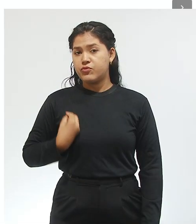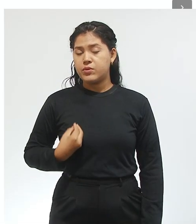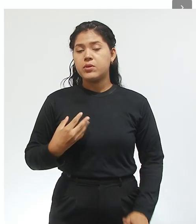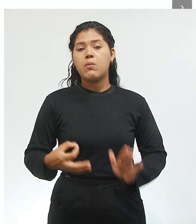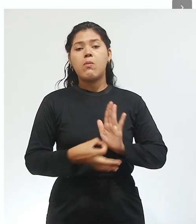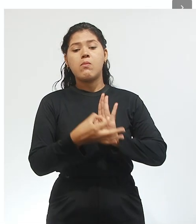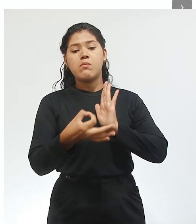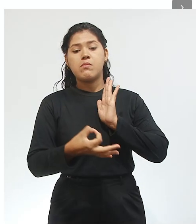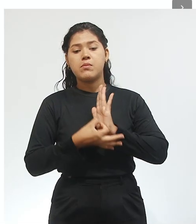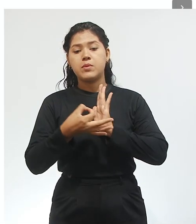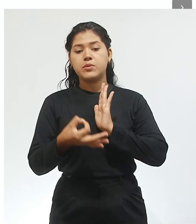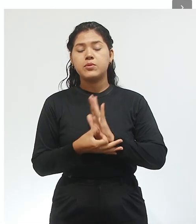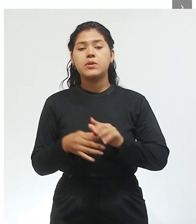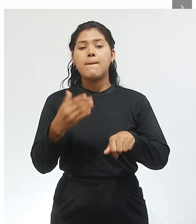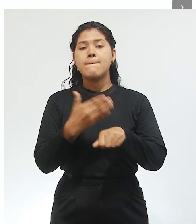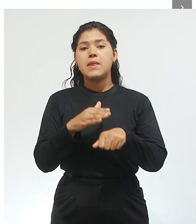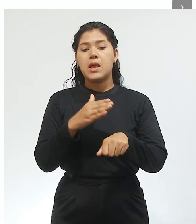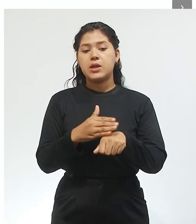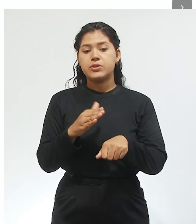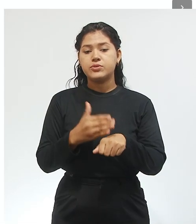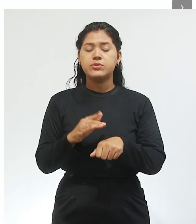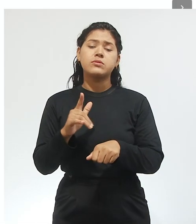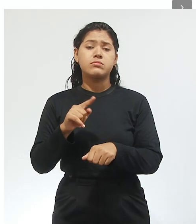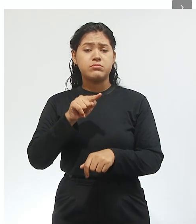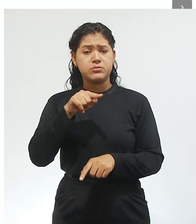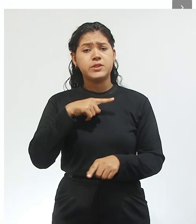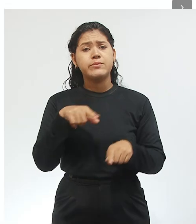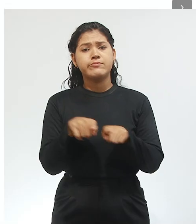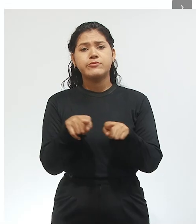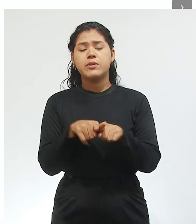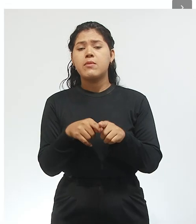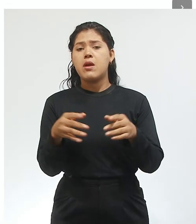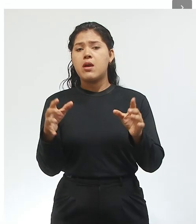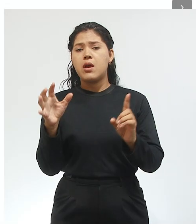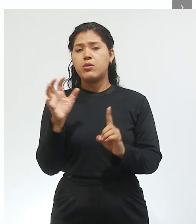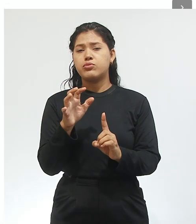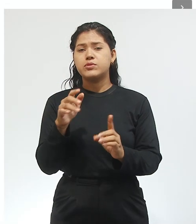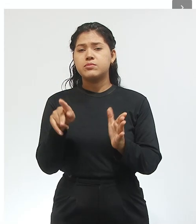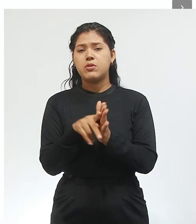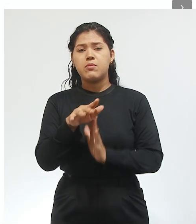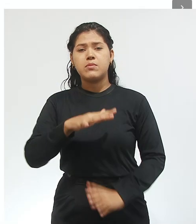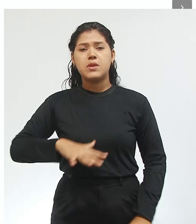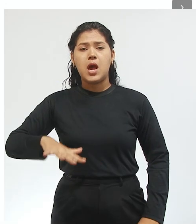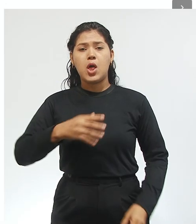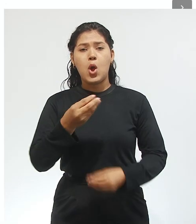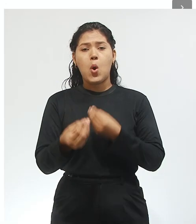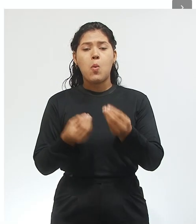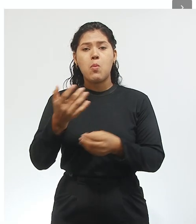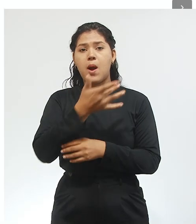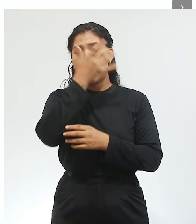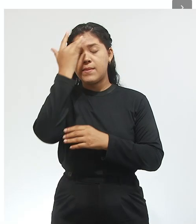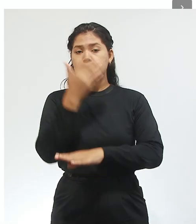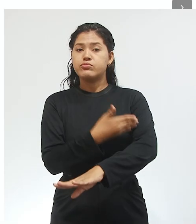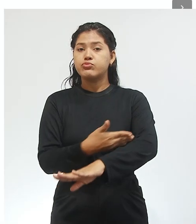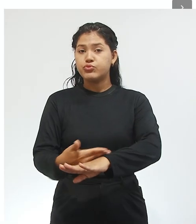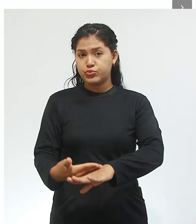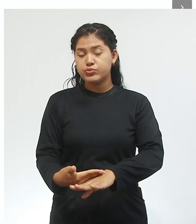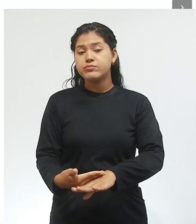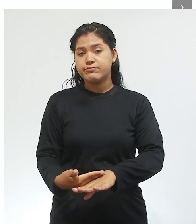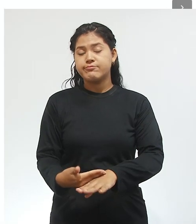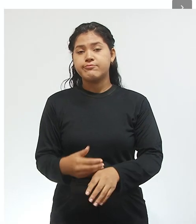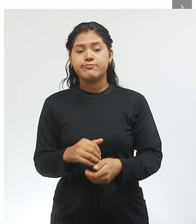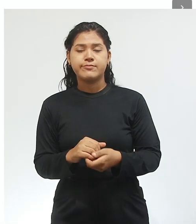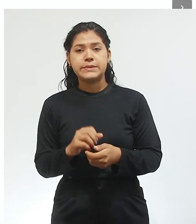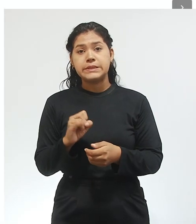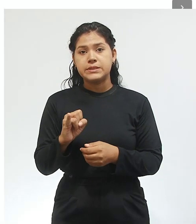atitudes e opiniões, que cada vez mais interferem, né, em como a pessoa vai se comportar,